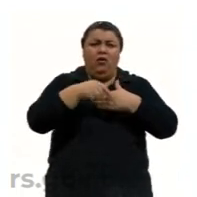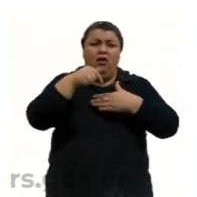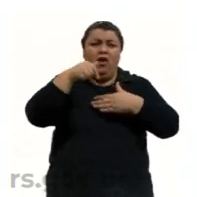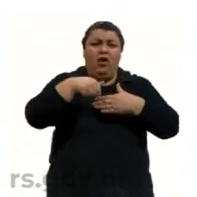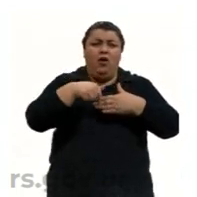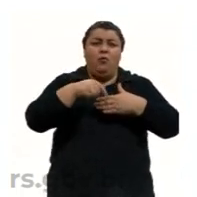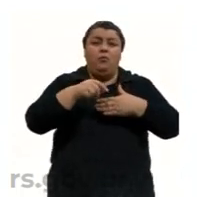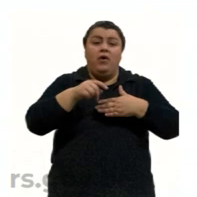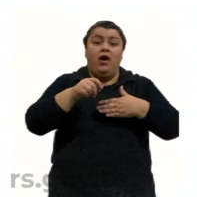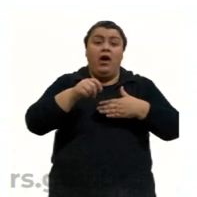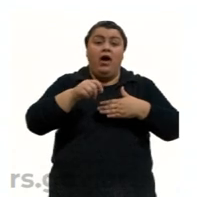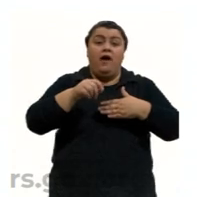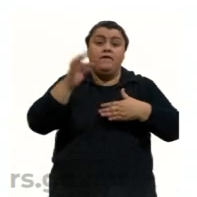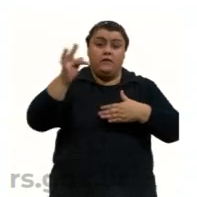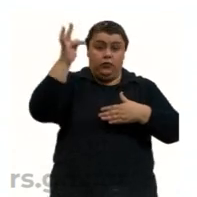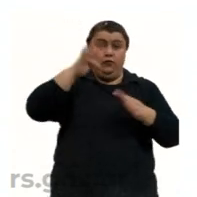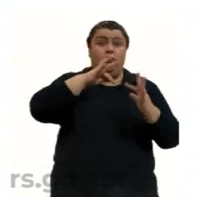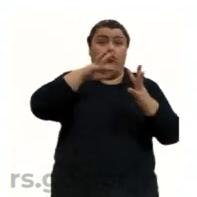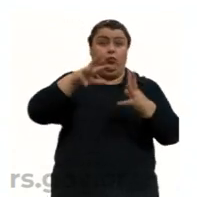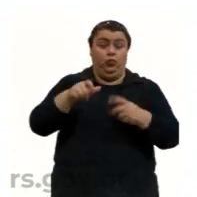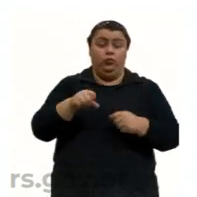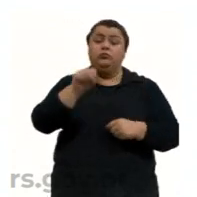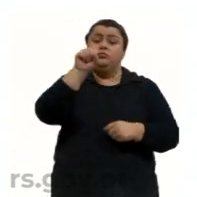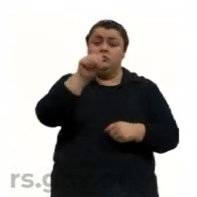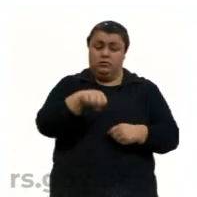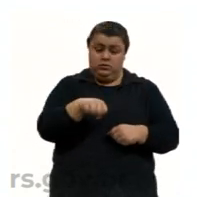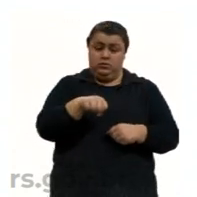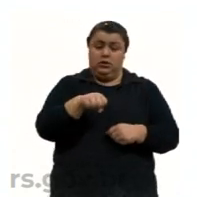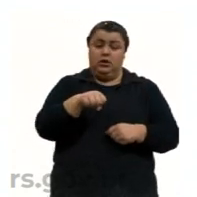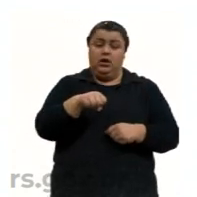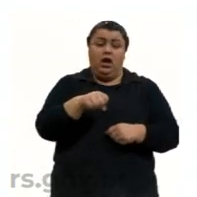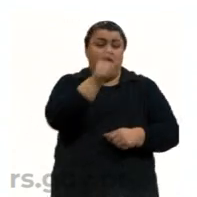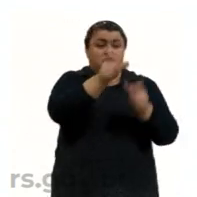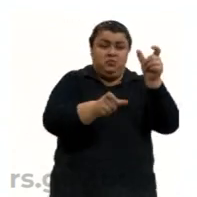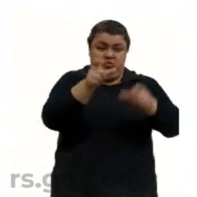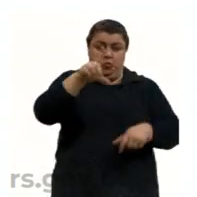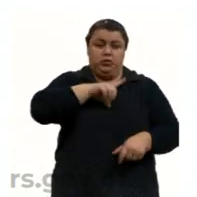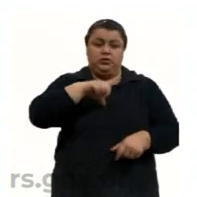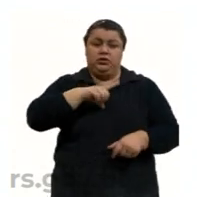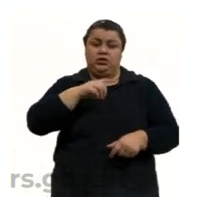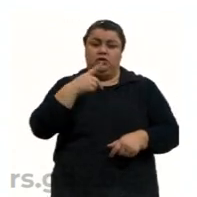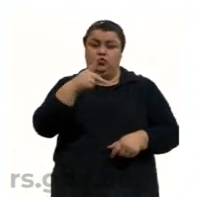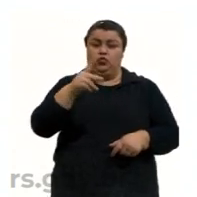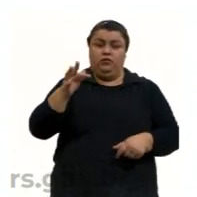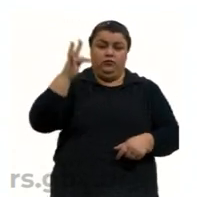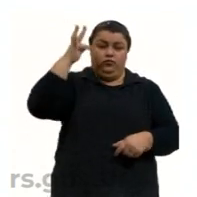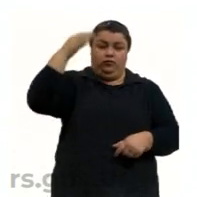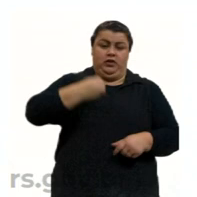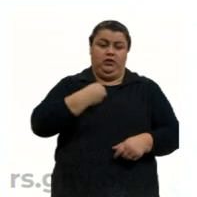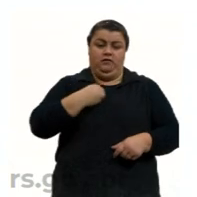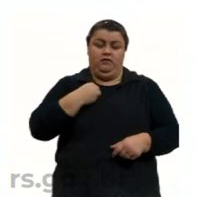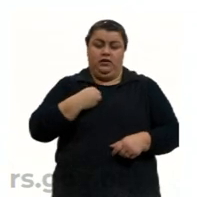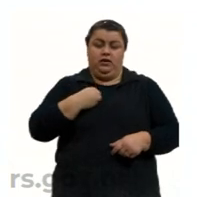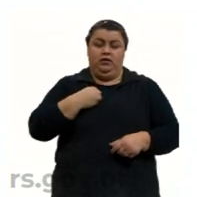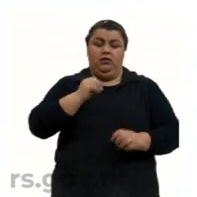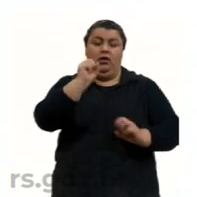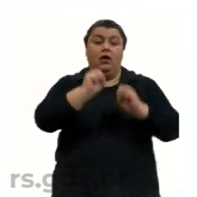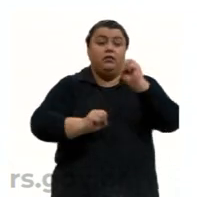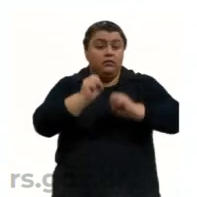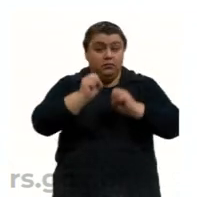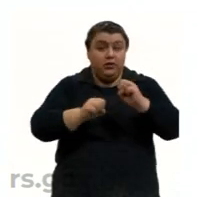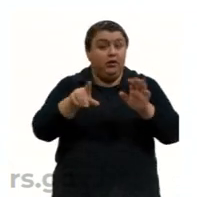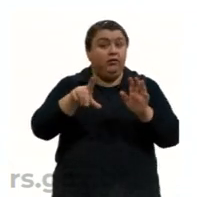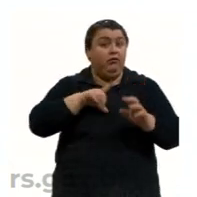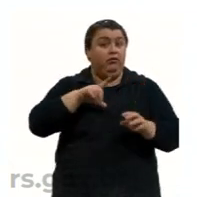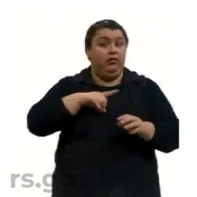é uma visão do mundo as pessoas que o seu a sua Filosofia de vida as empresas têm à sua Filosofia é uma visão de